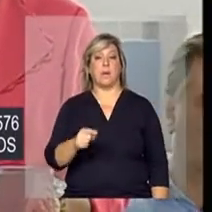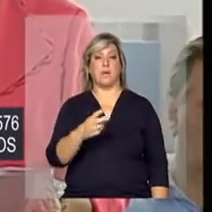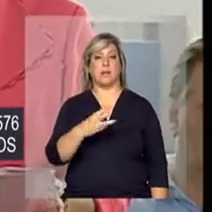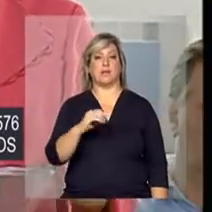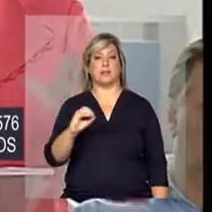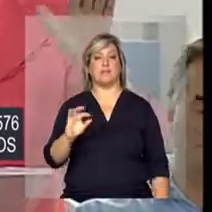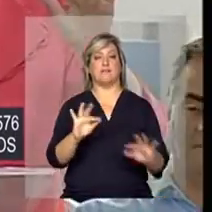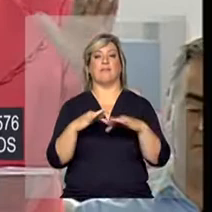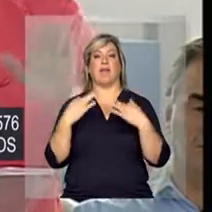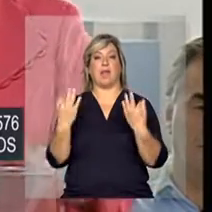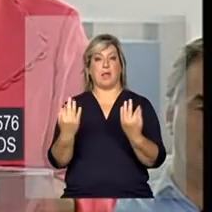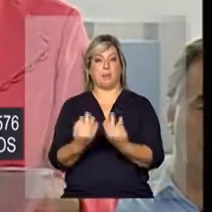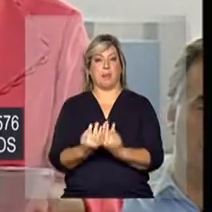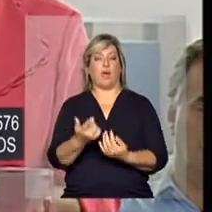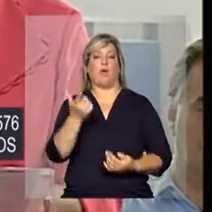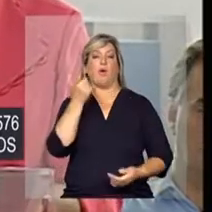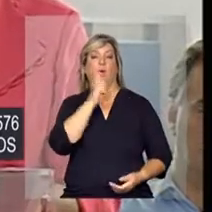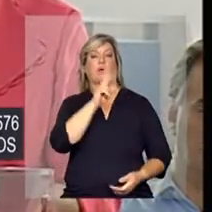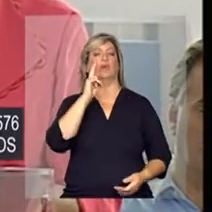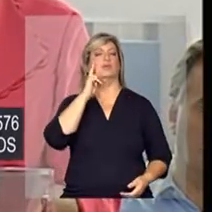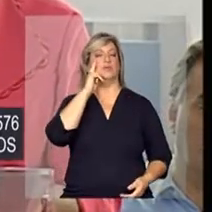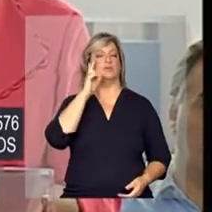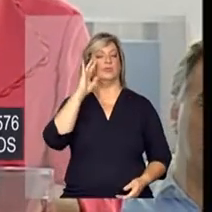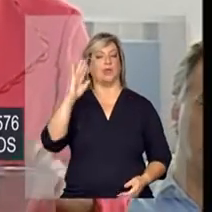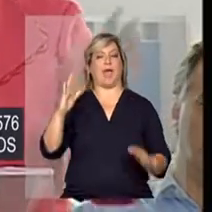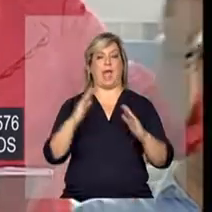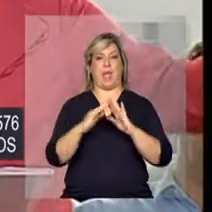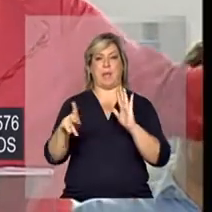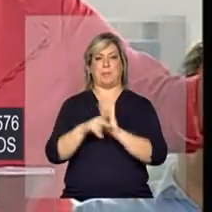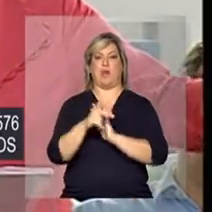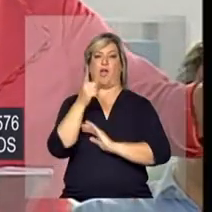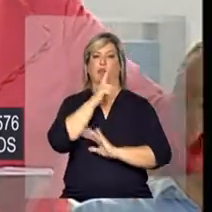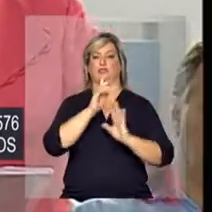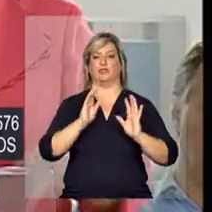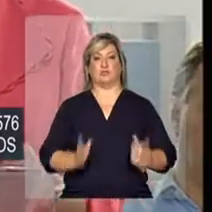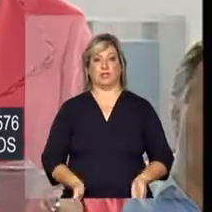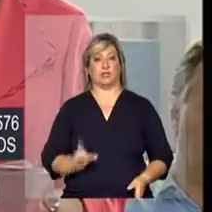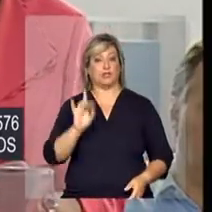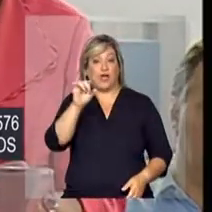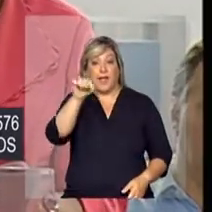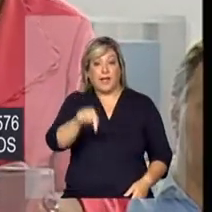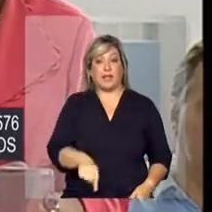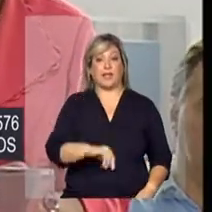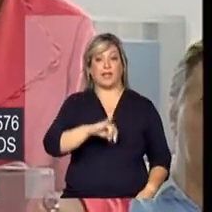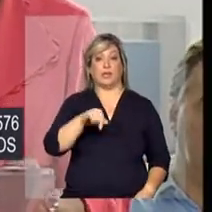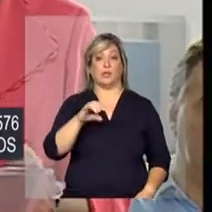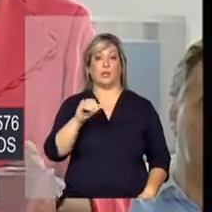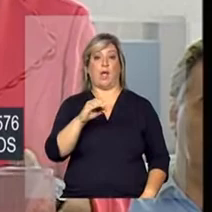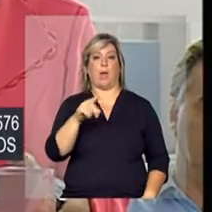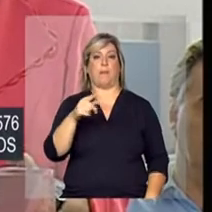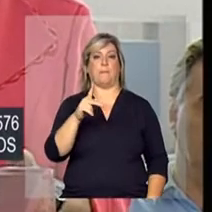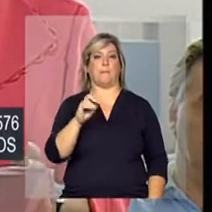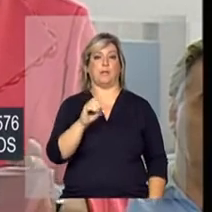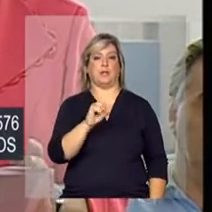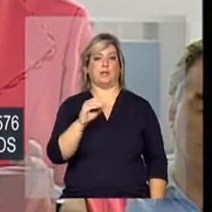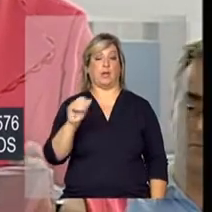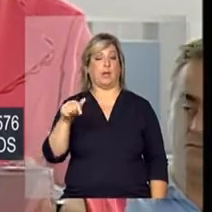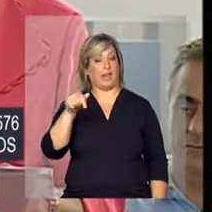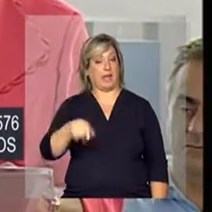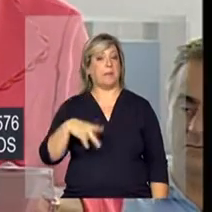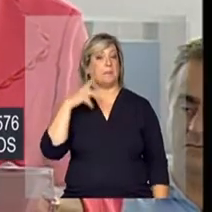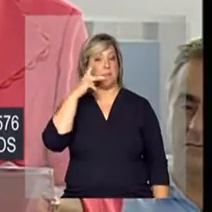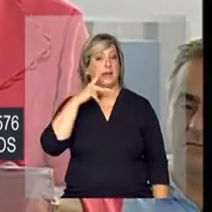14.300 famílias que realizaram o sonho da casa própria, somente aqui em João Pessoa. Na